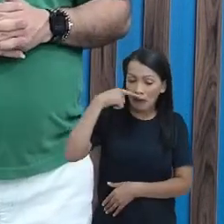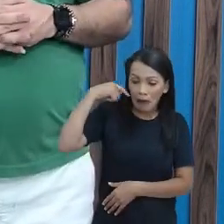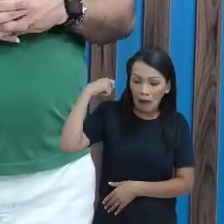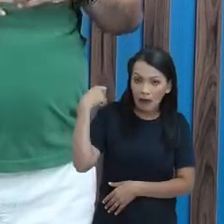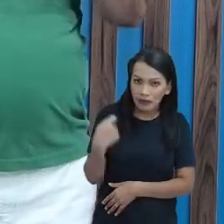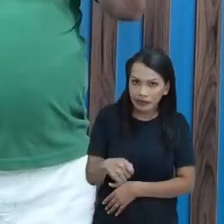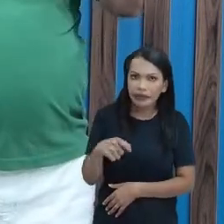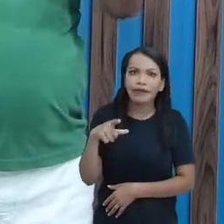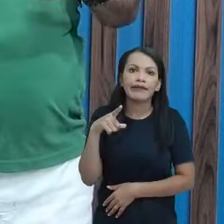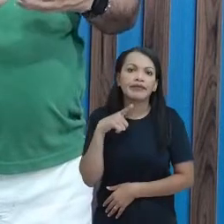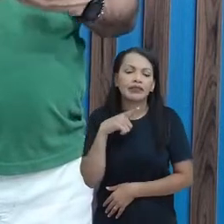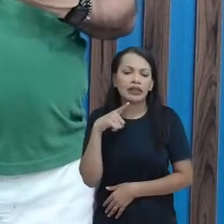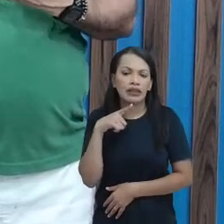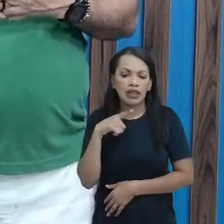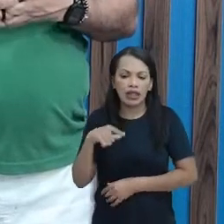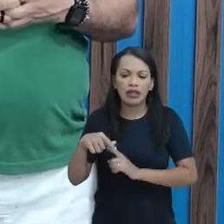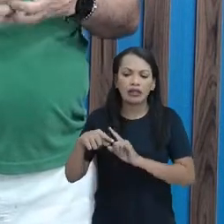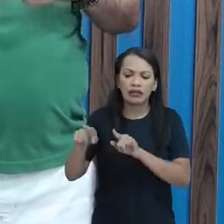territórios, né,